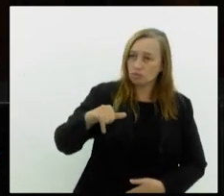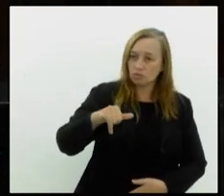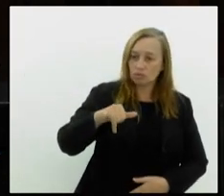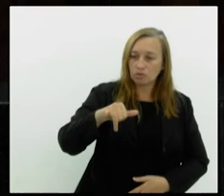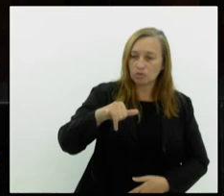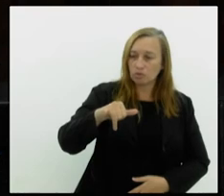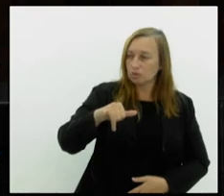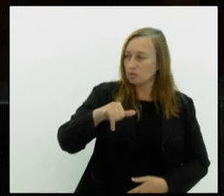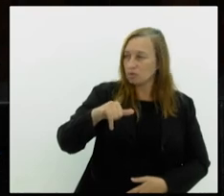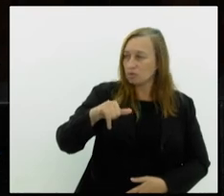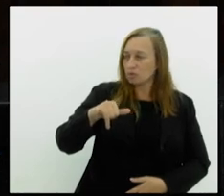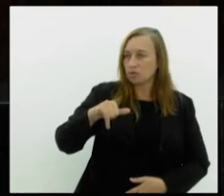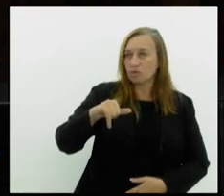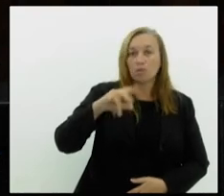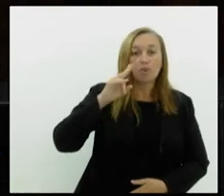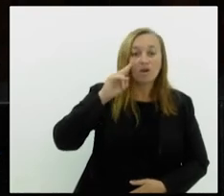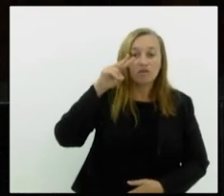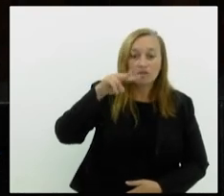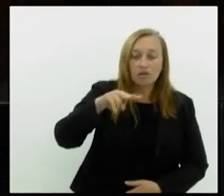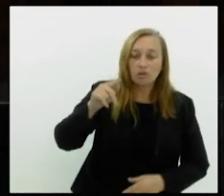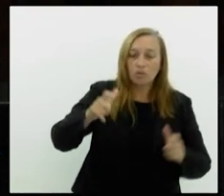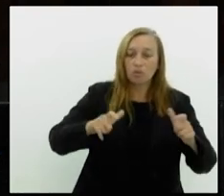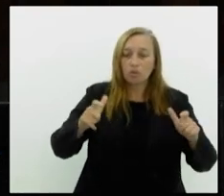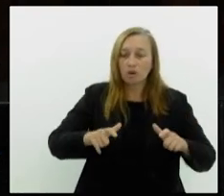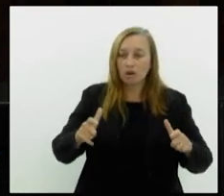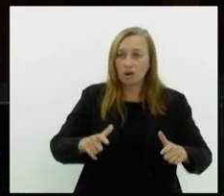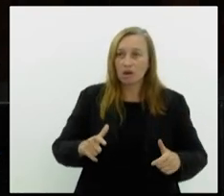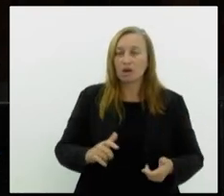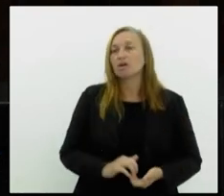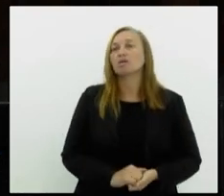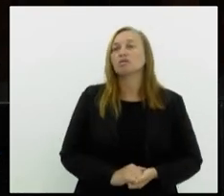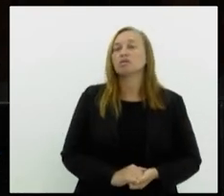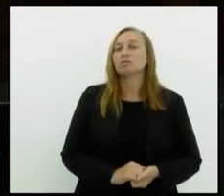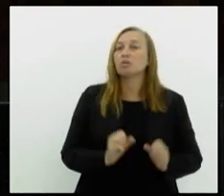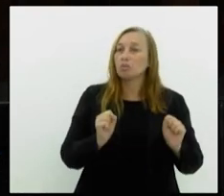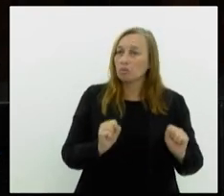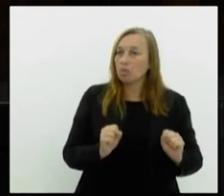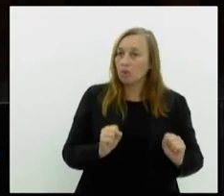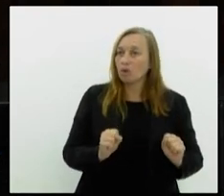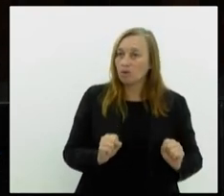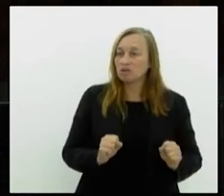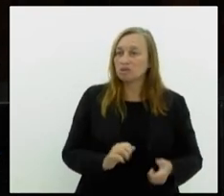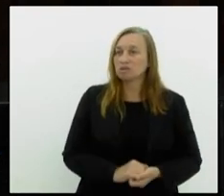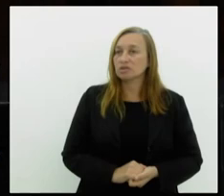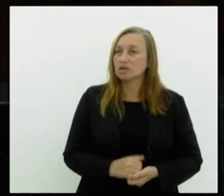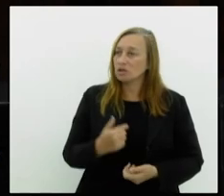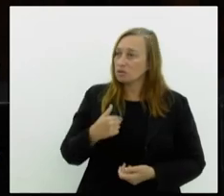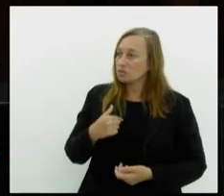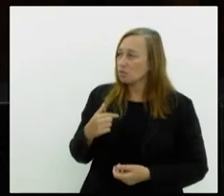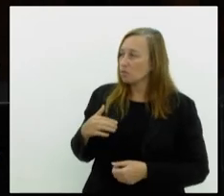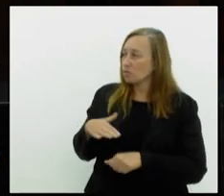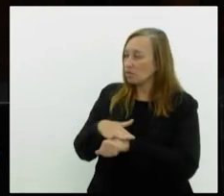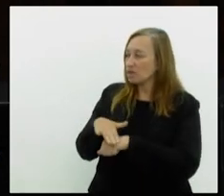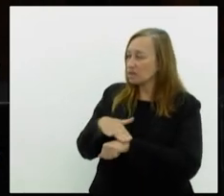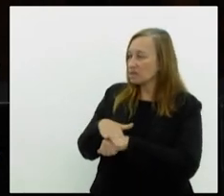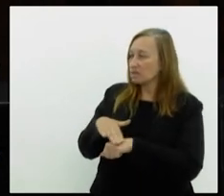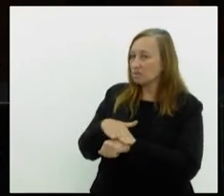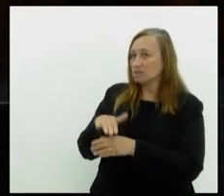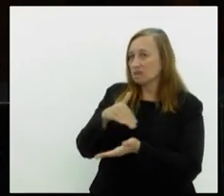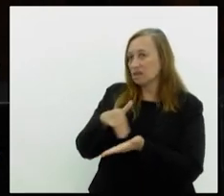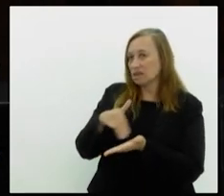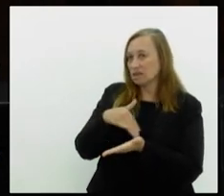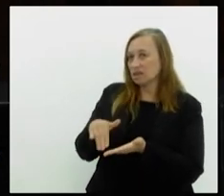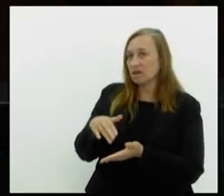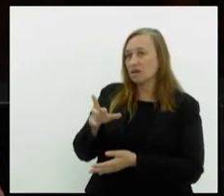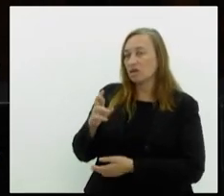tal qual eu tive a oportunidade de fazer anteontem, possam fazer. Estou providenciando com o secretário Bernardo Rossi aqui